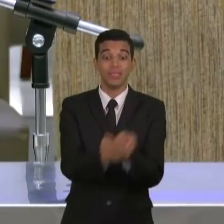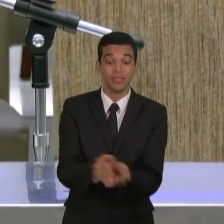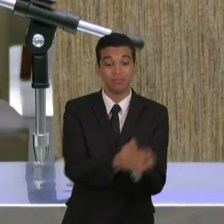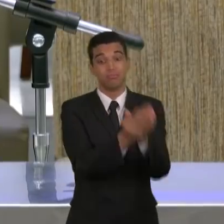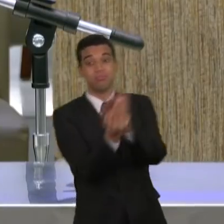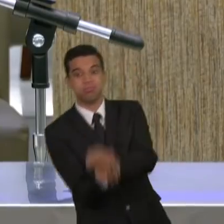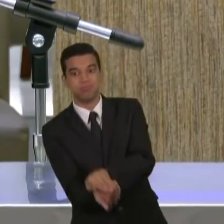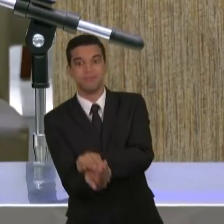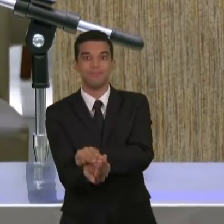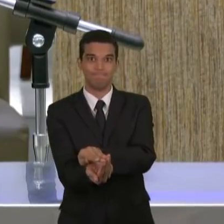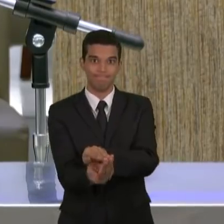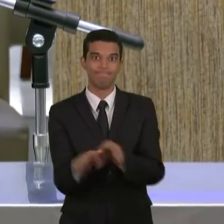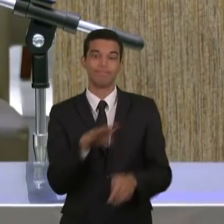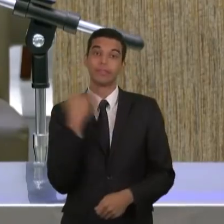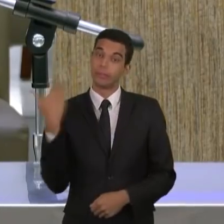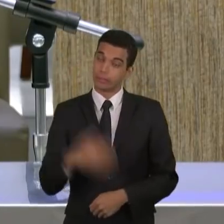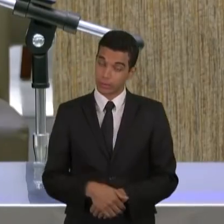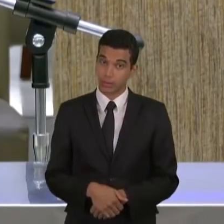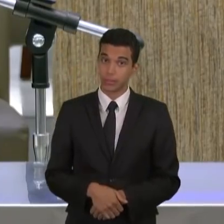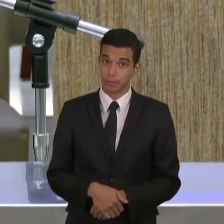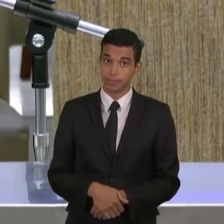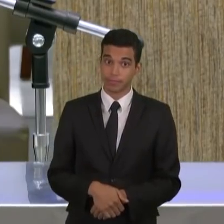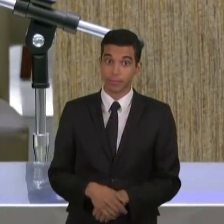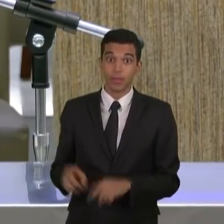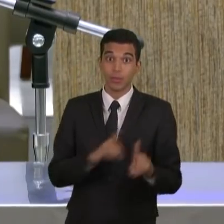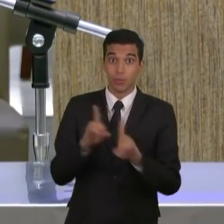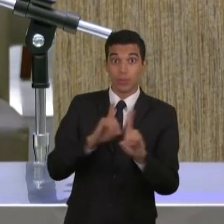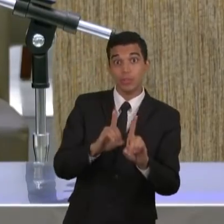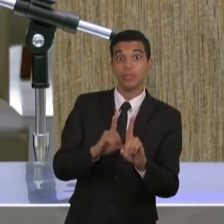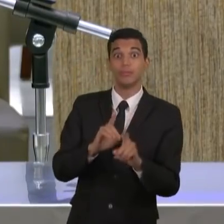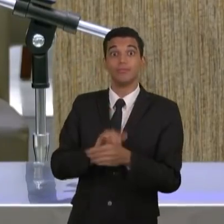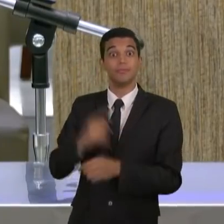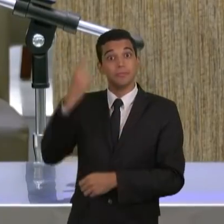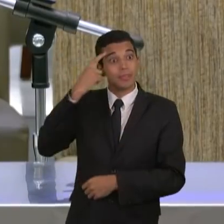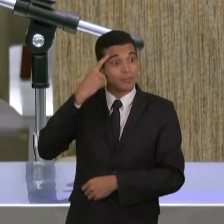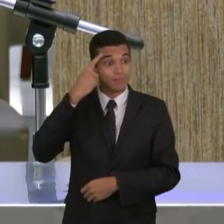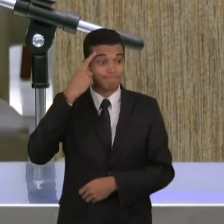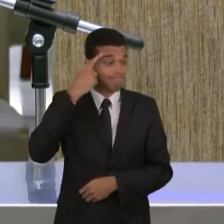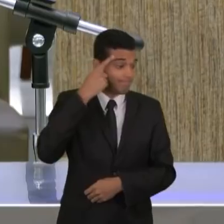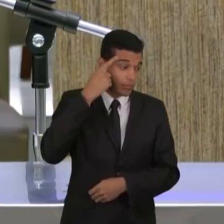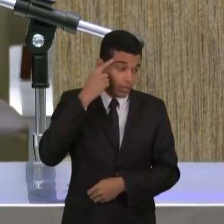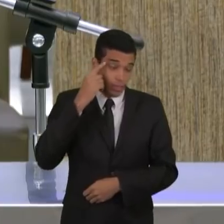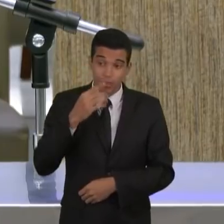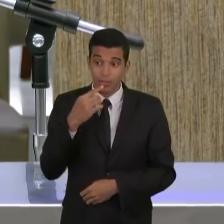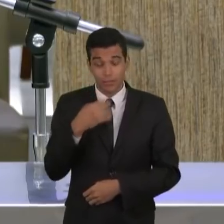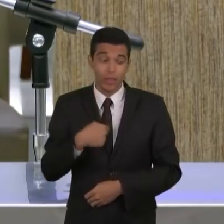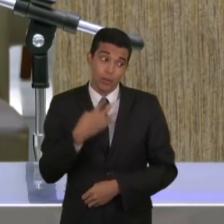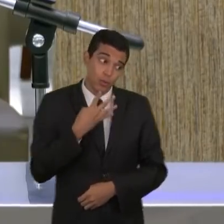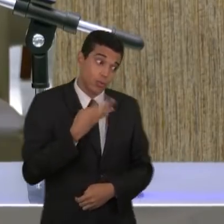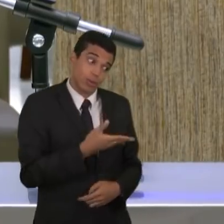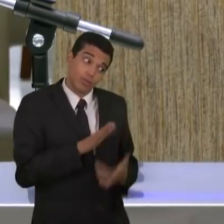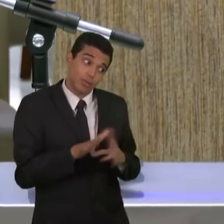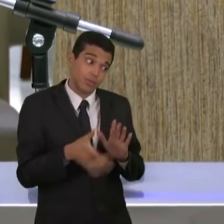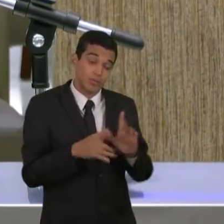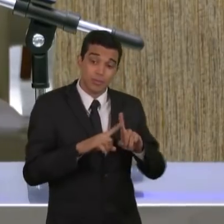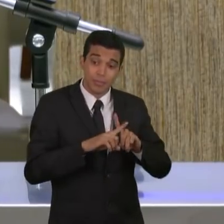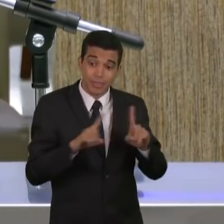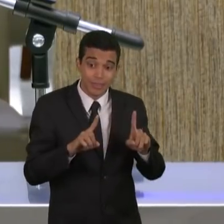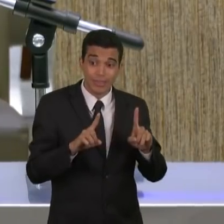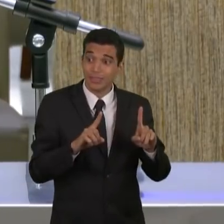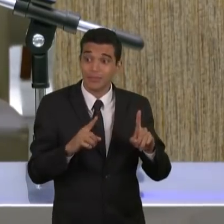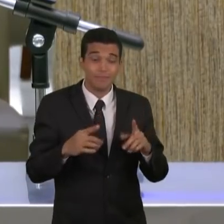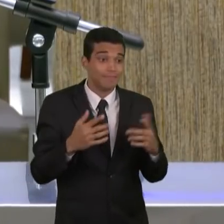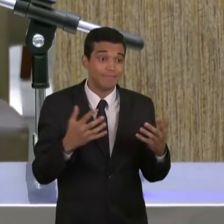tá num problema tá no ela tomou uma proporção tão grande ela pronto tomar uma promoção tão enorme que eu não